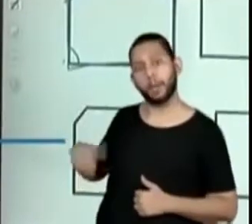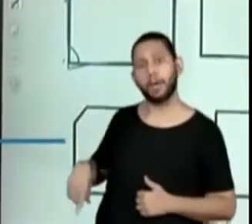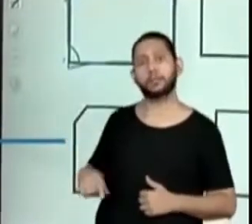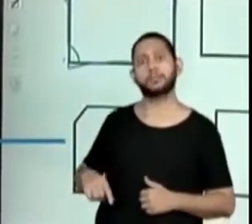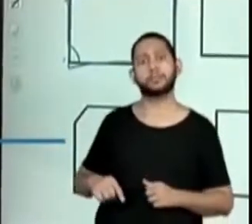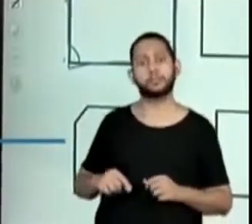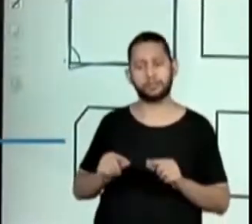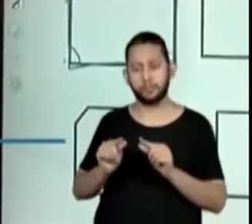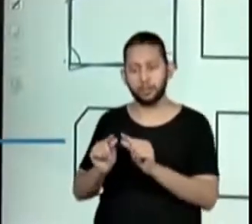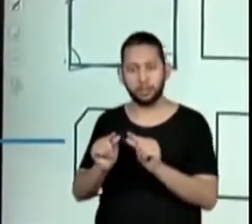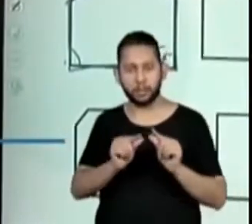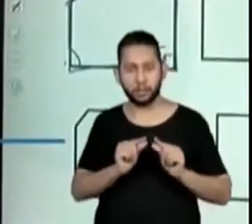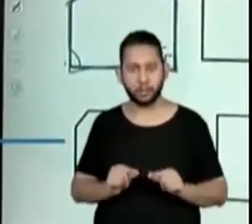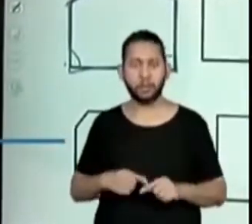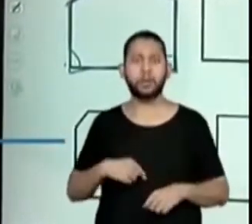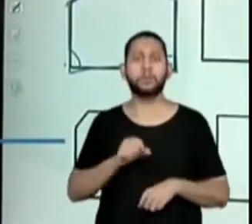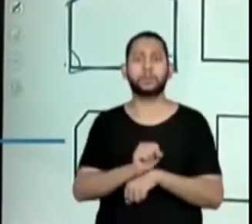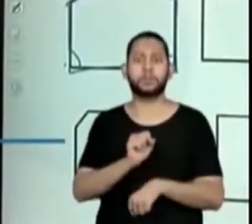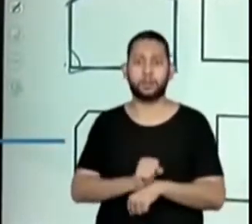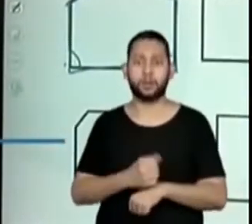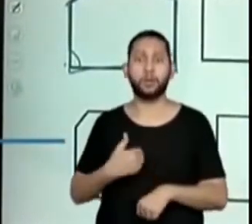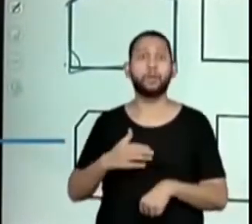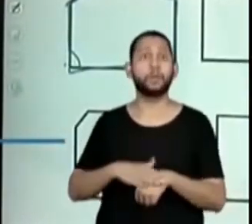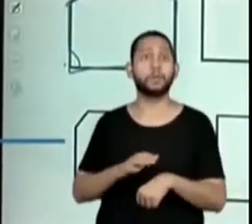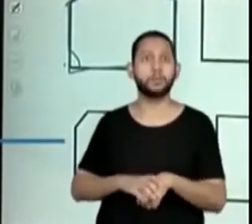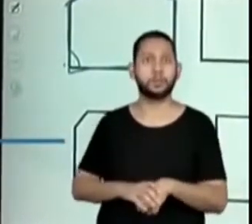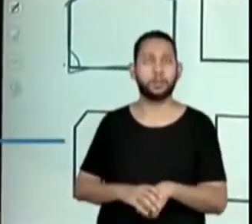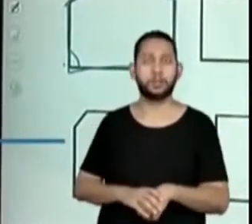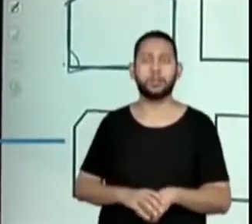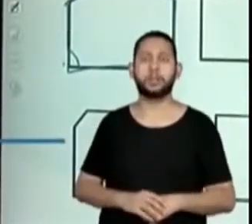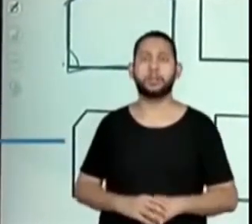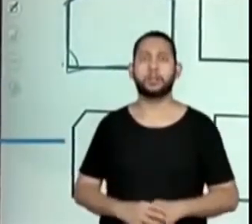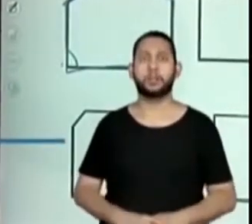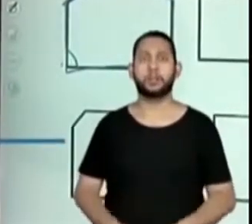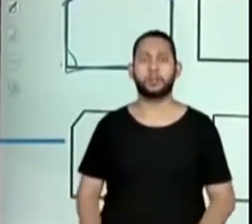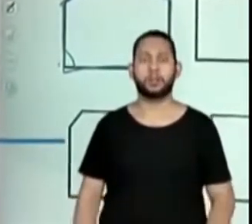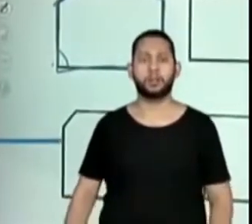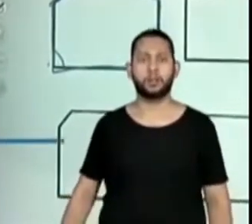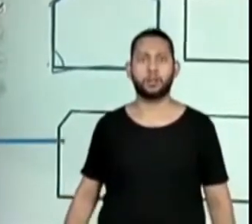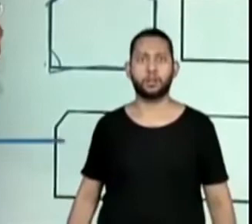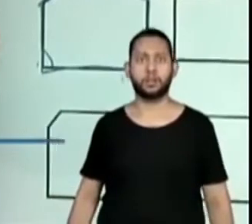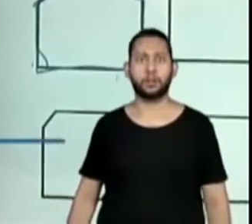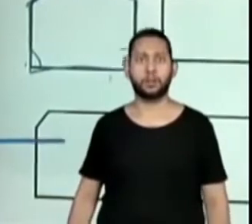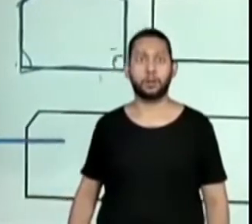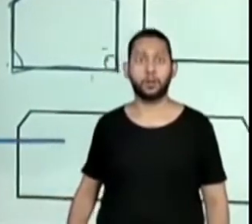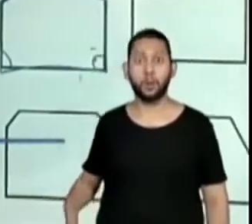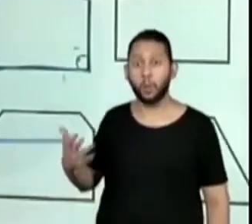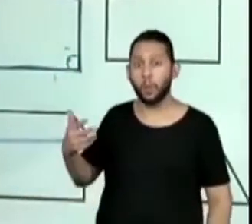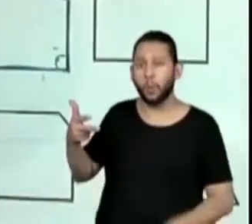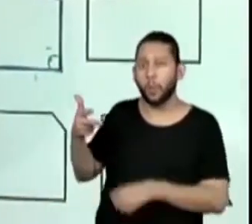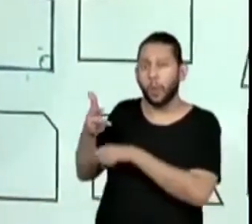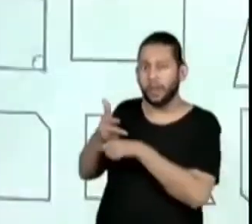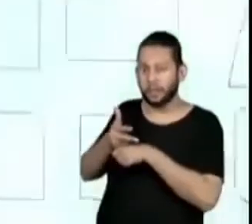figuras, tá? O Pro vai estar aqui acompanhando vocês. Você acompanha aqui comigo, Wesley, por favor? Eu vou fazer junto com eles. Ô, Wesley, oráculo.